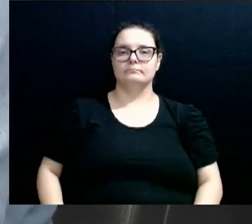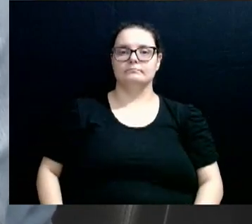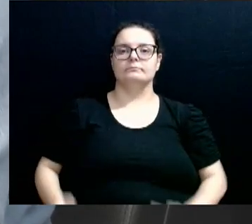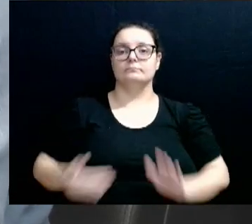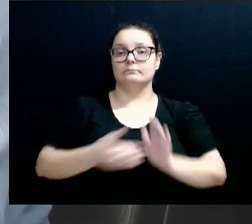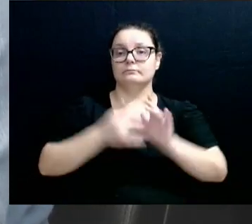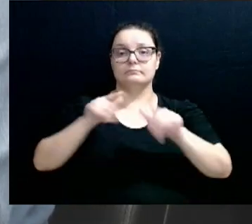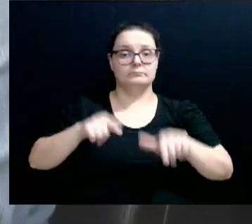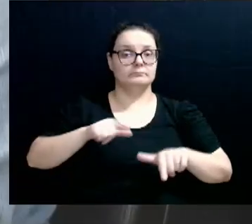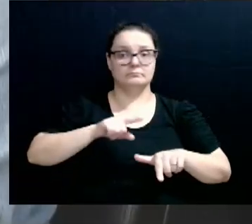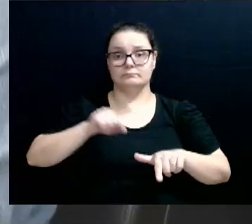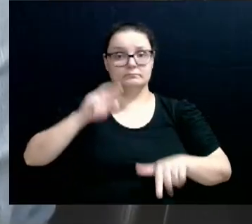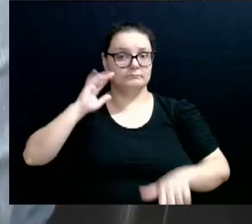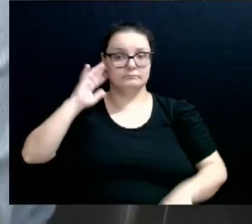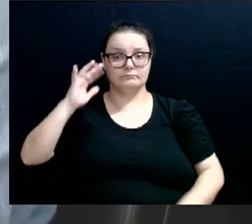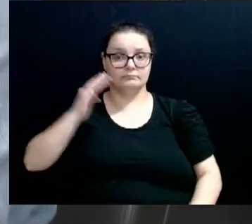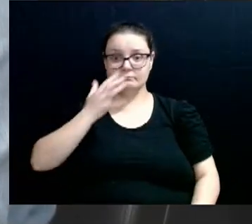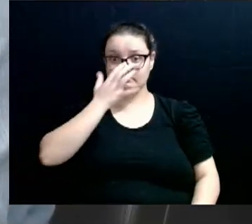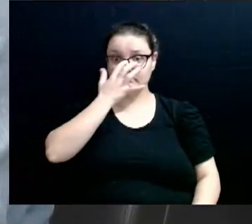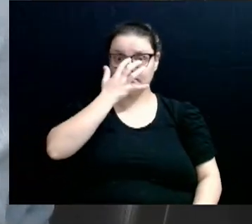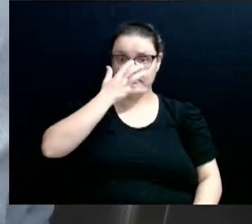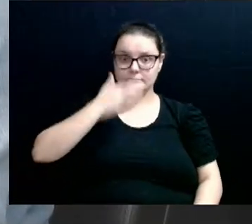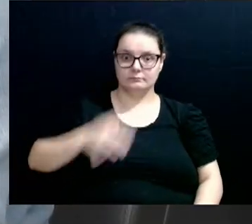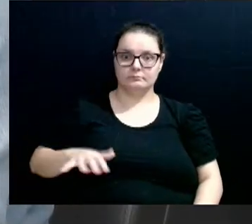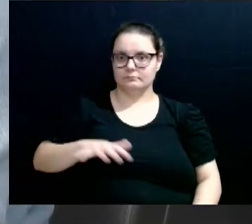por exemplo, no meio acadêmico,